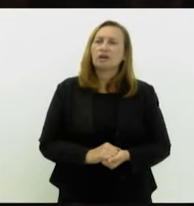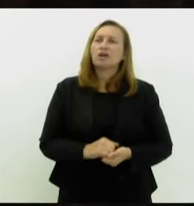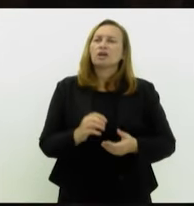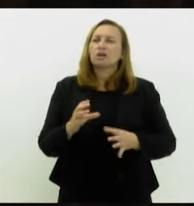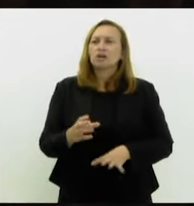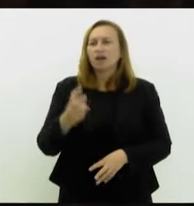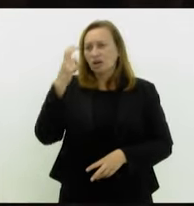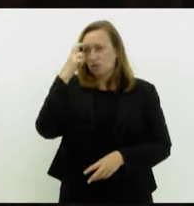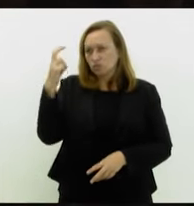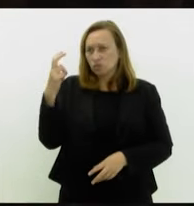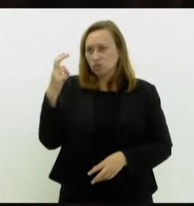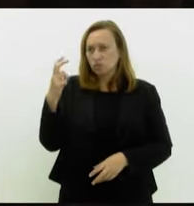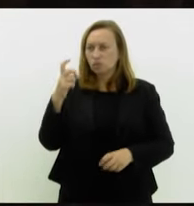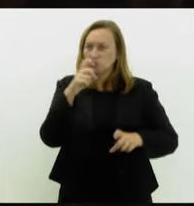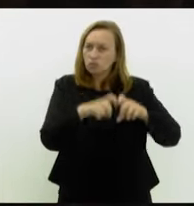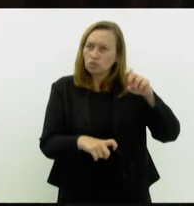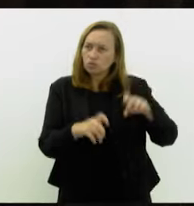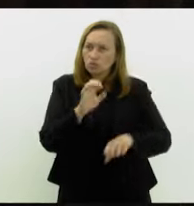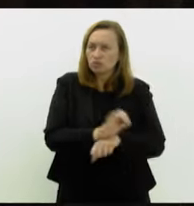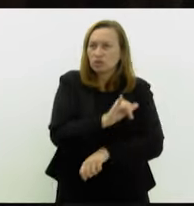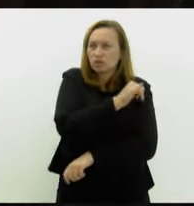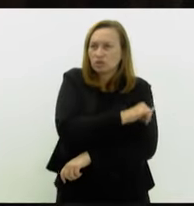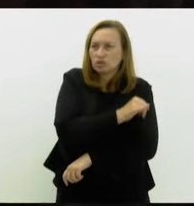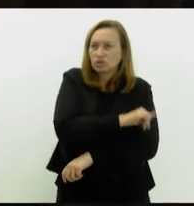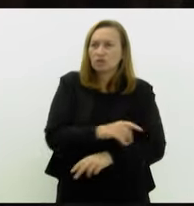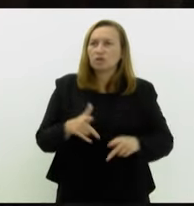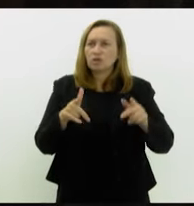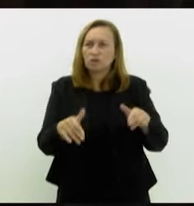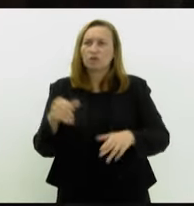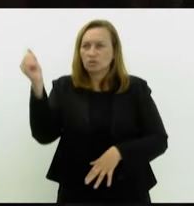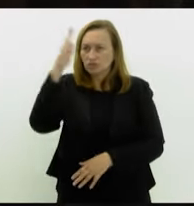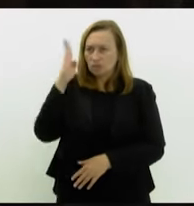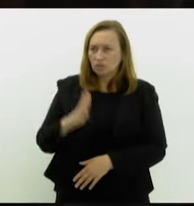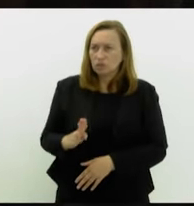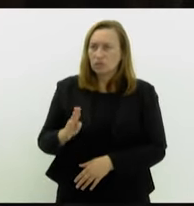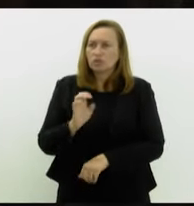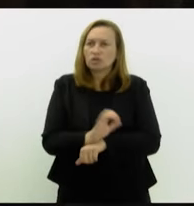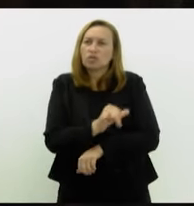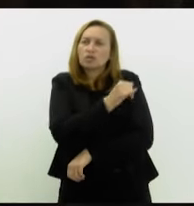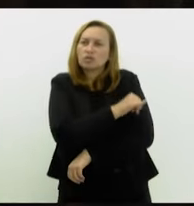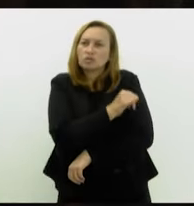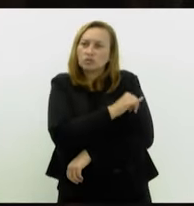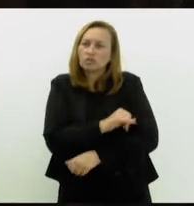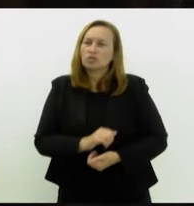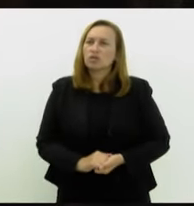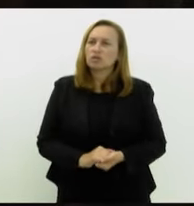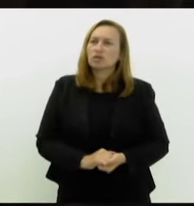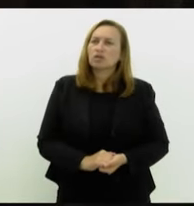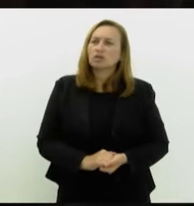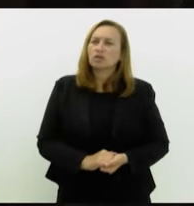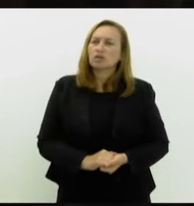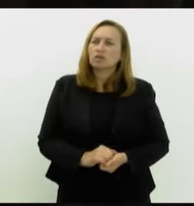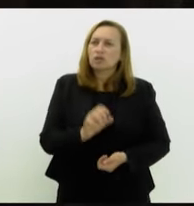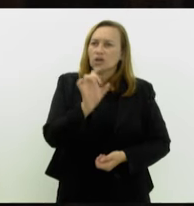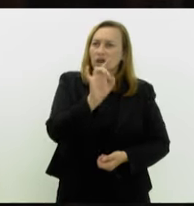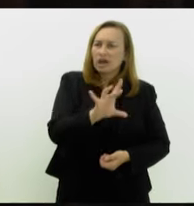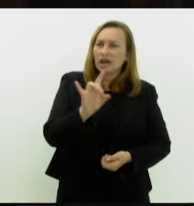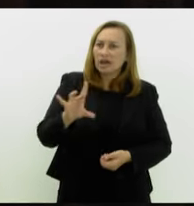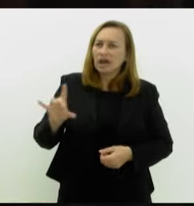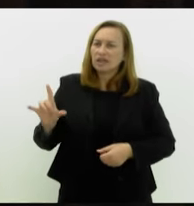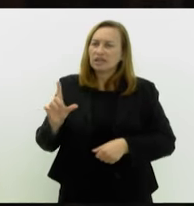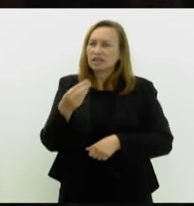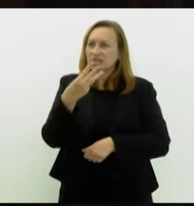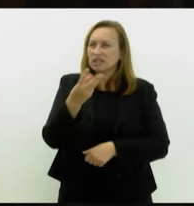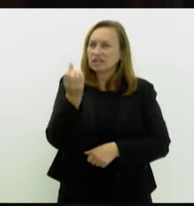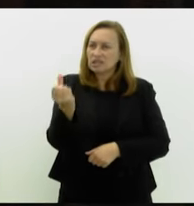do estupa ela tá colocada no estado do Rio de Janeiro assim como no Brasil aqui no estado do Rio de Janeiro a cada 36 horas uma mulher é